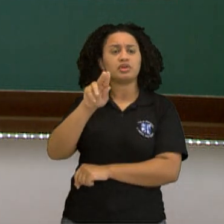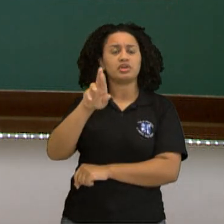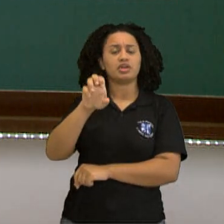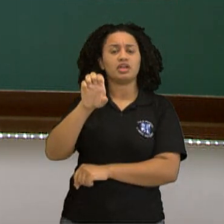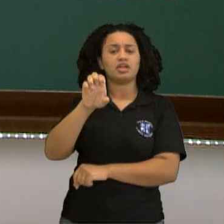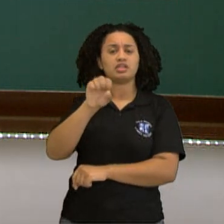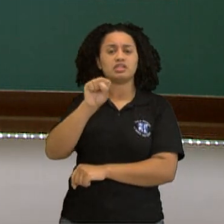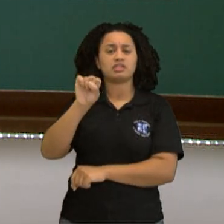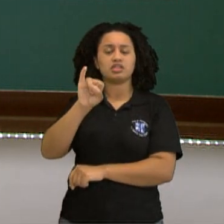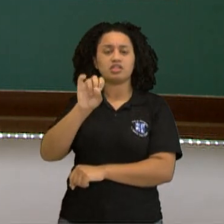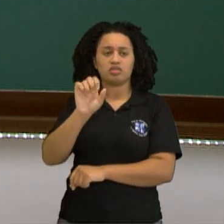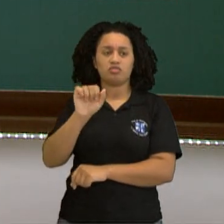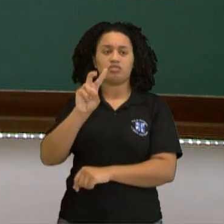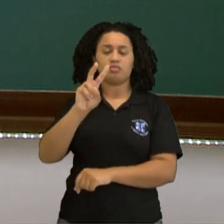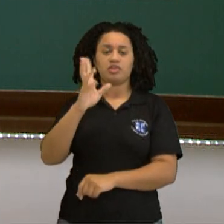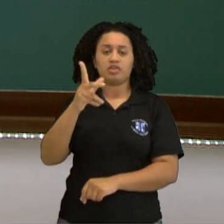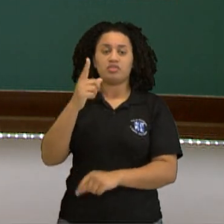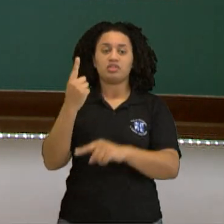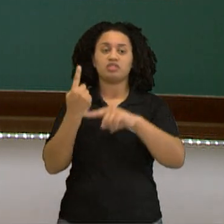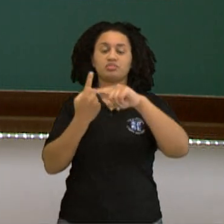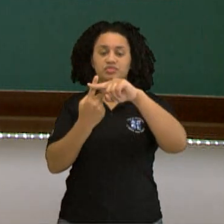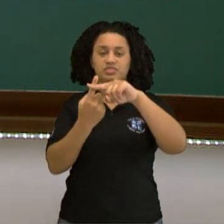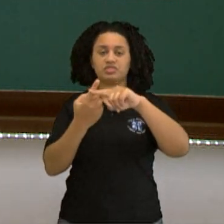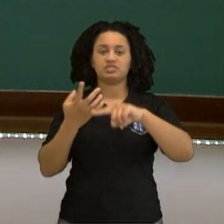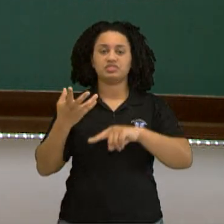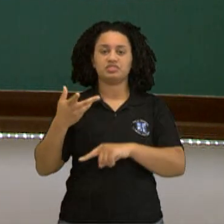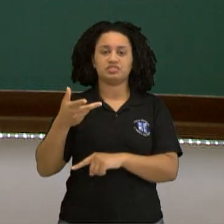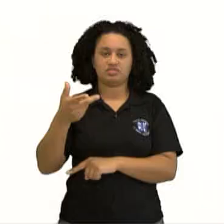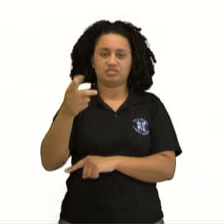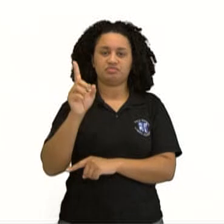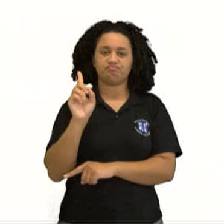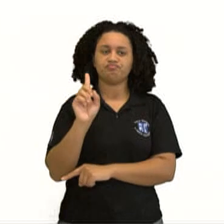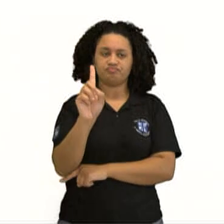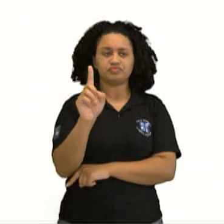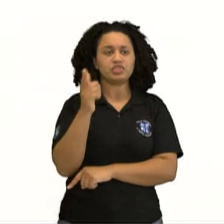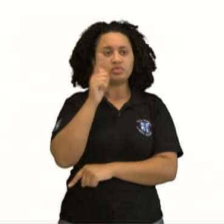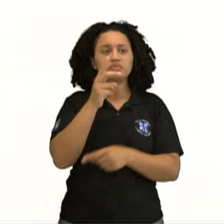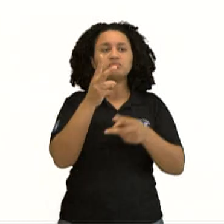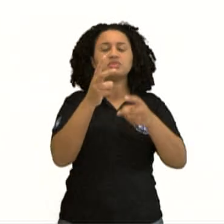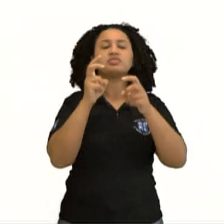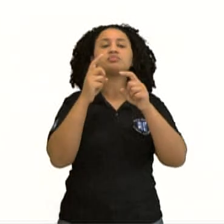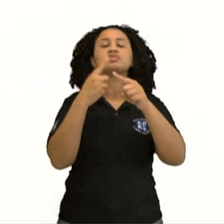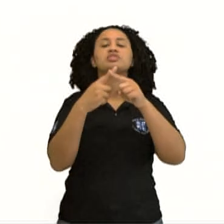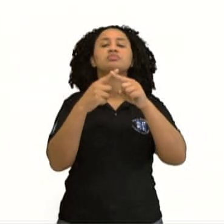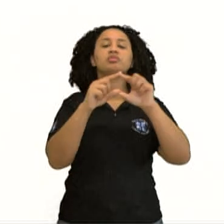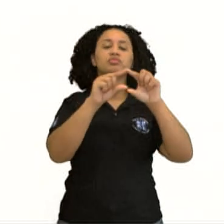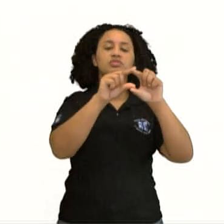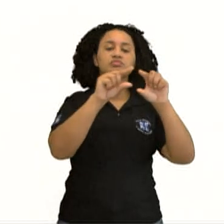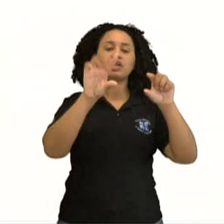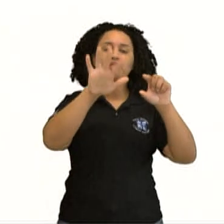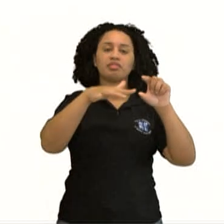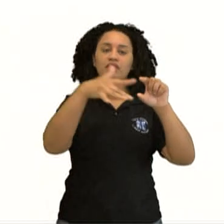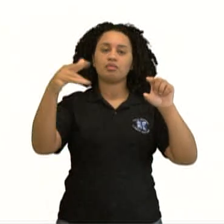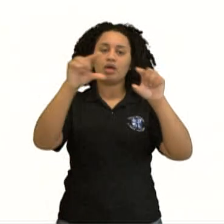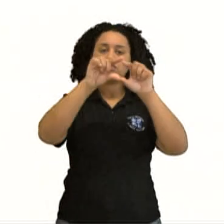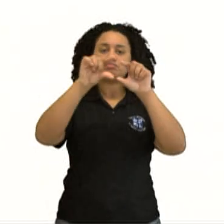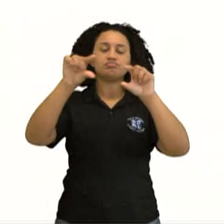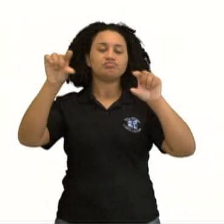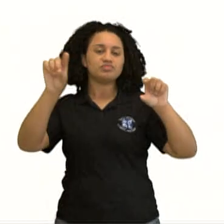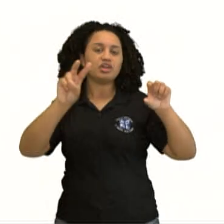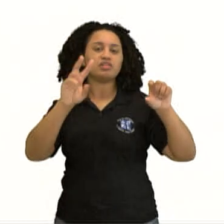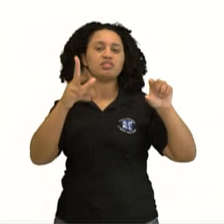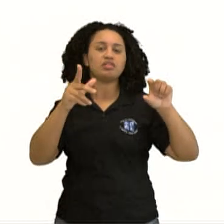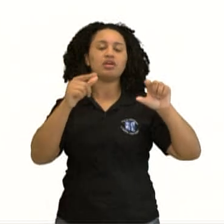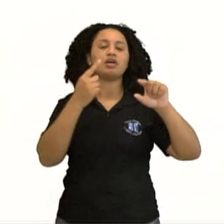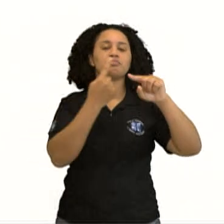é quando a velocidade ela é positiva. E eu consigo perceber isso pelos sinais que estão aqui em cima. É mais